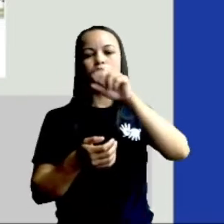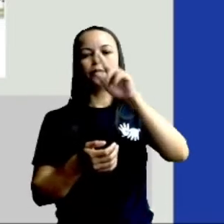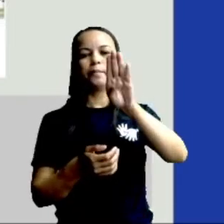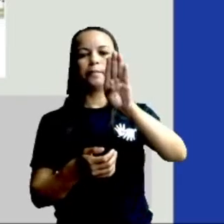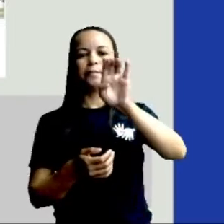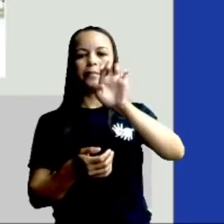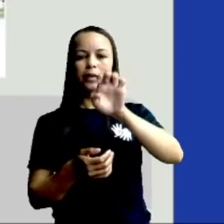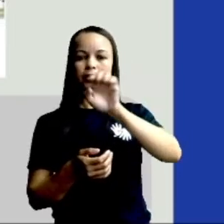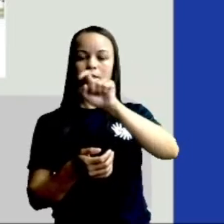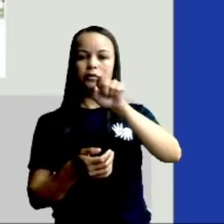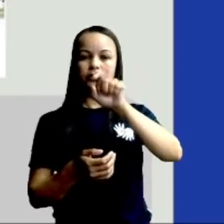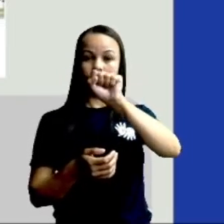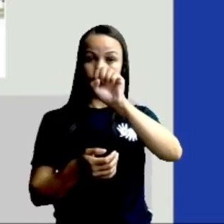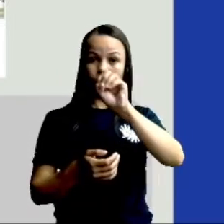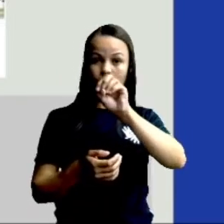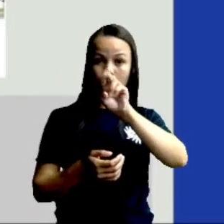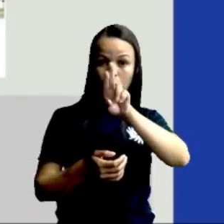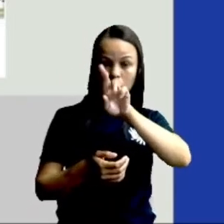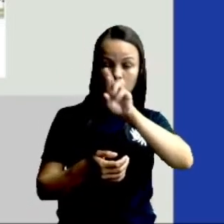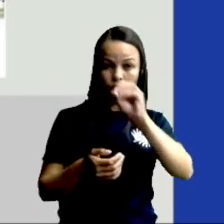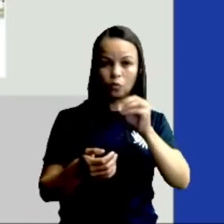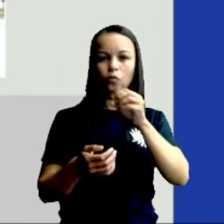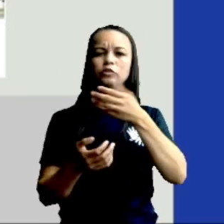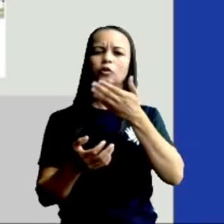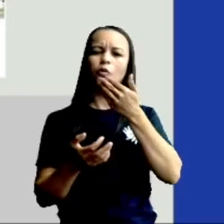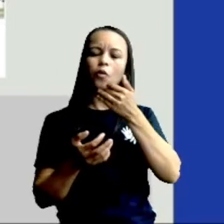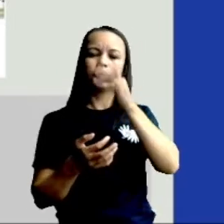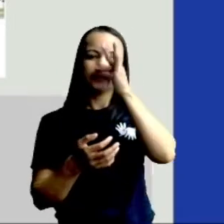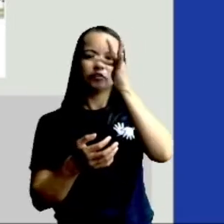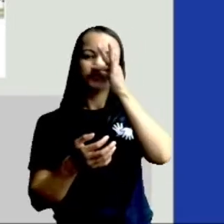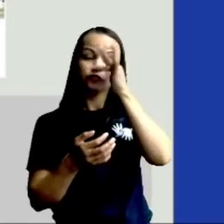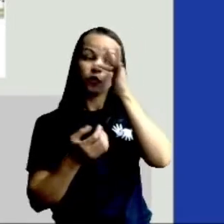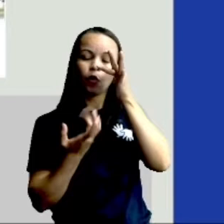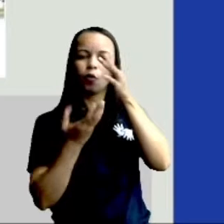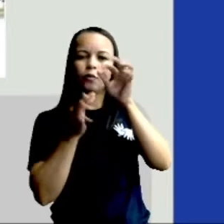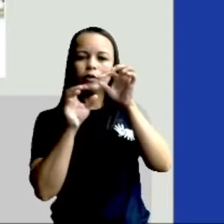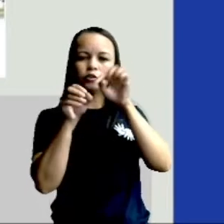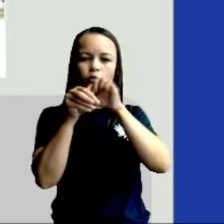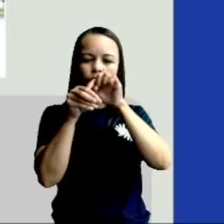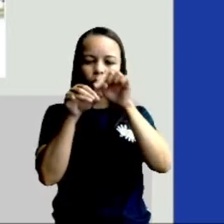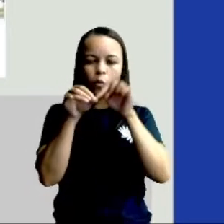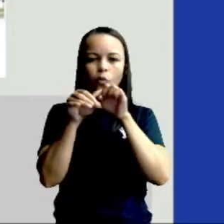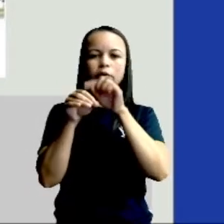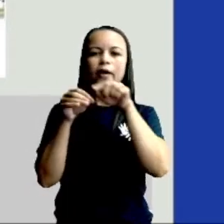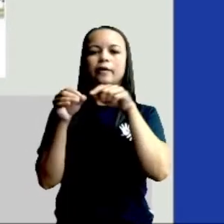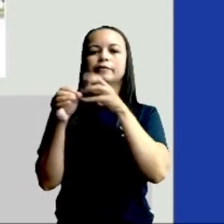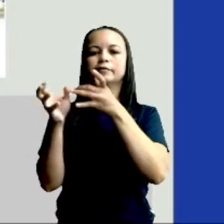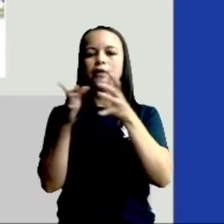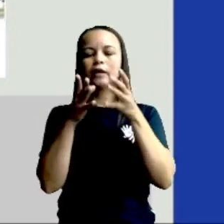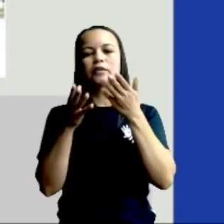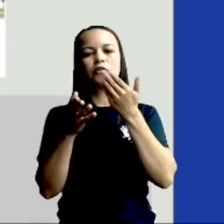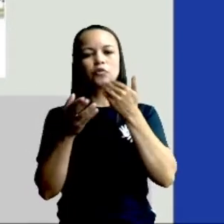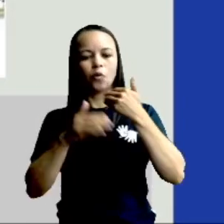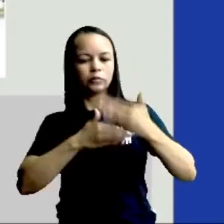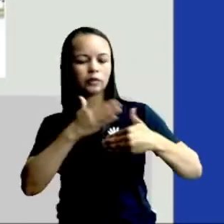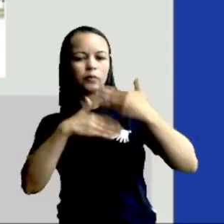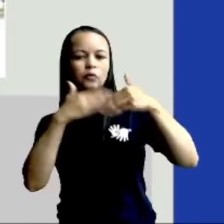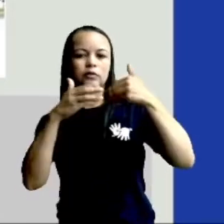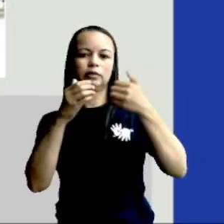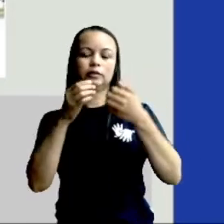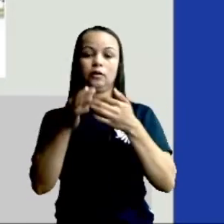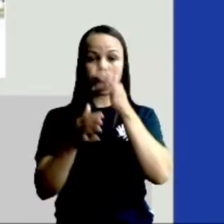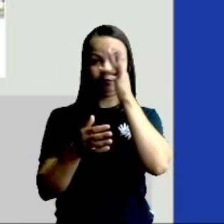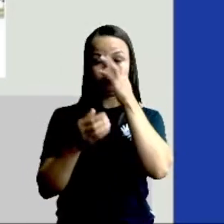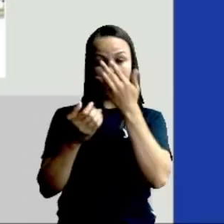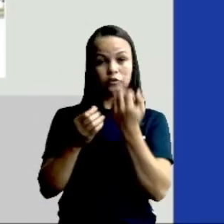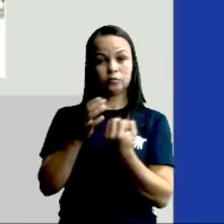do néctar das flores, né? E também ajudam aí na reprodução das plantas, mas eles vão se alimentar ali das